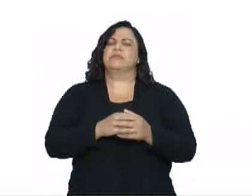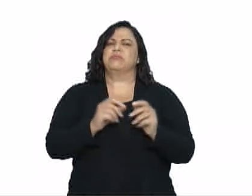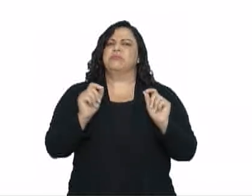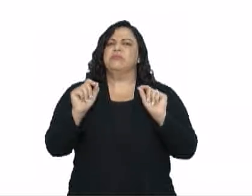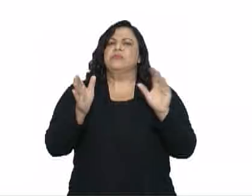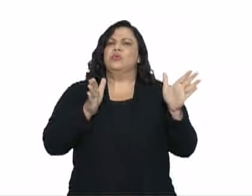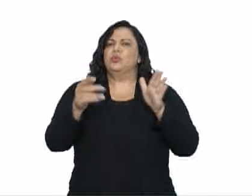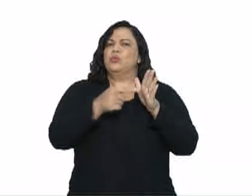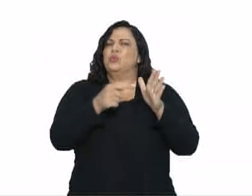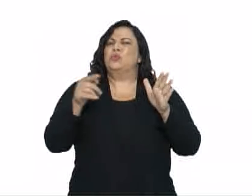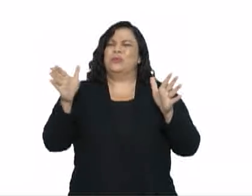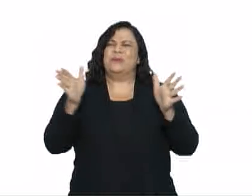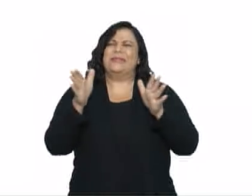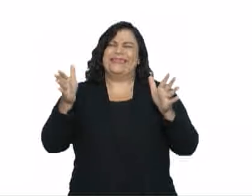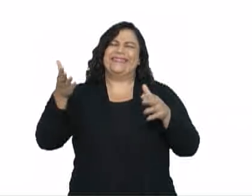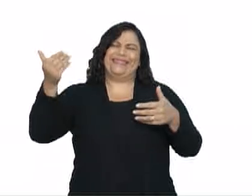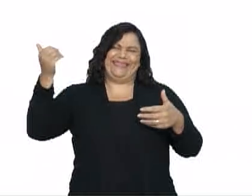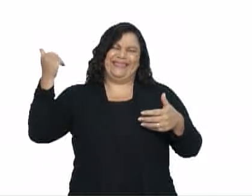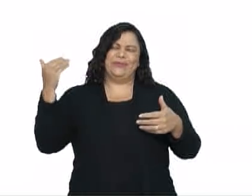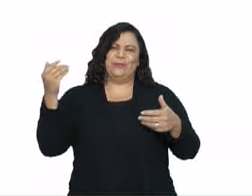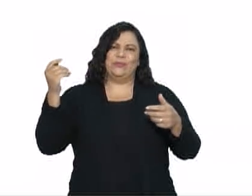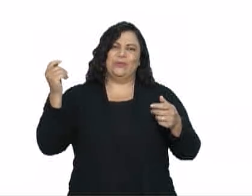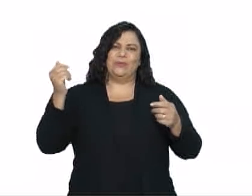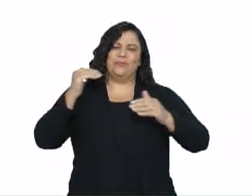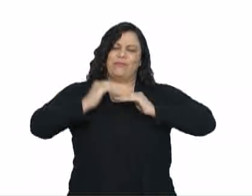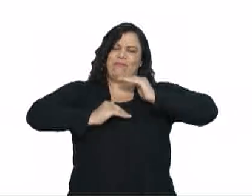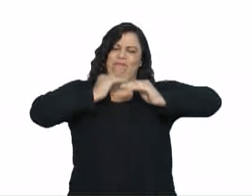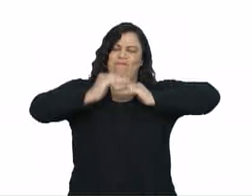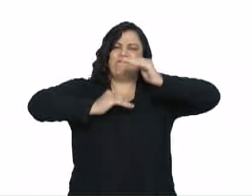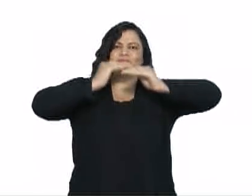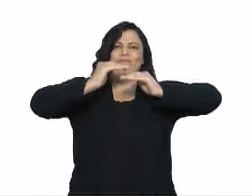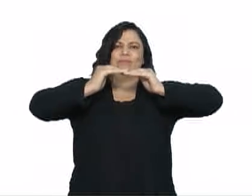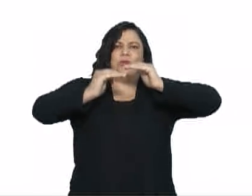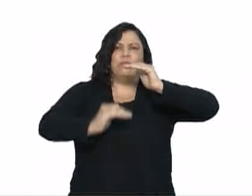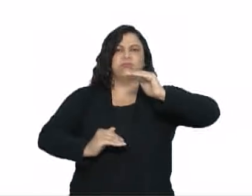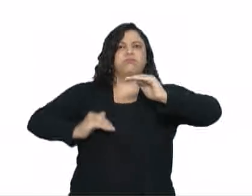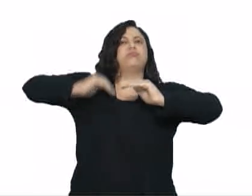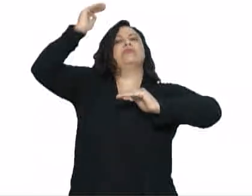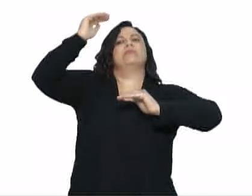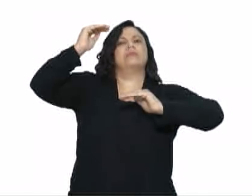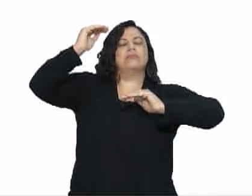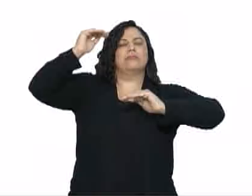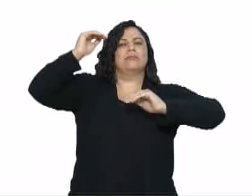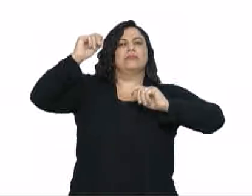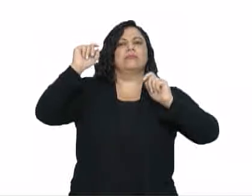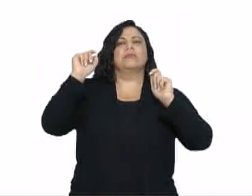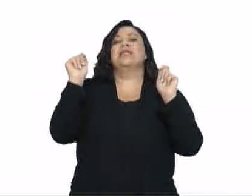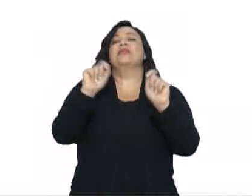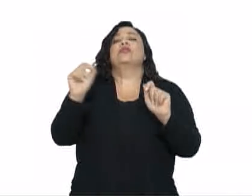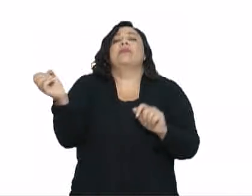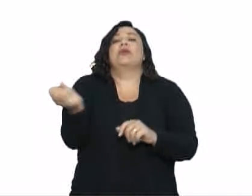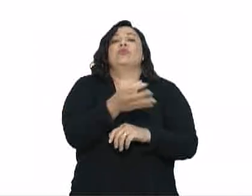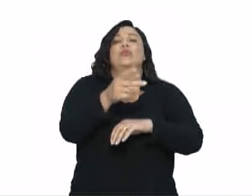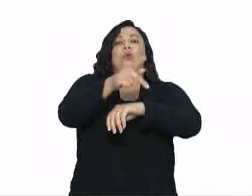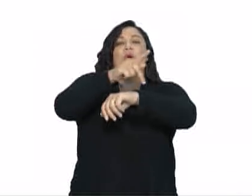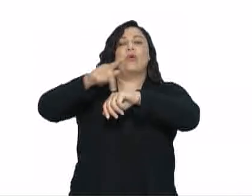países superaram o subdesenvolvimento. São os chamados novos